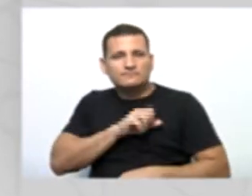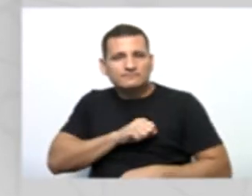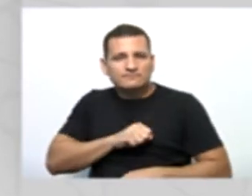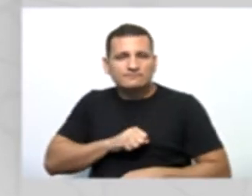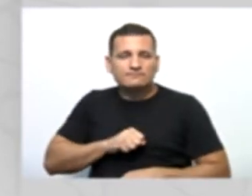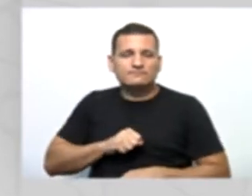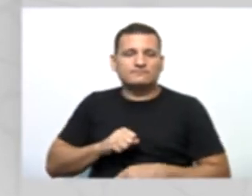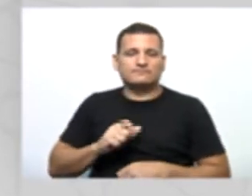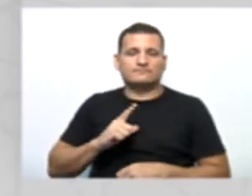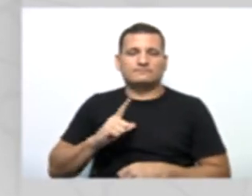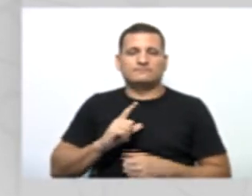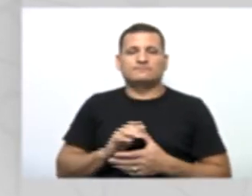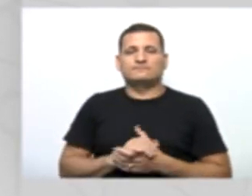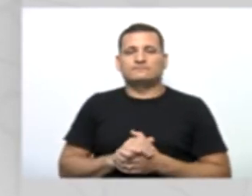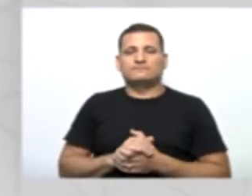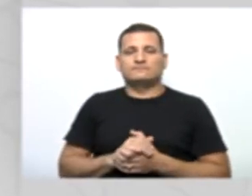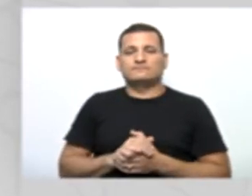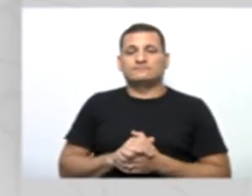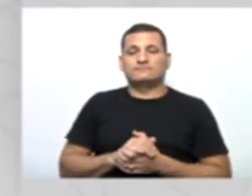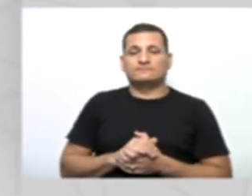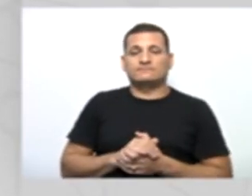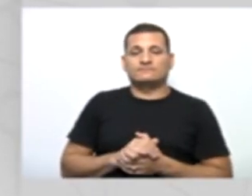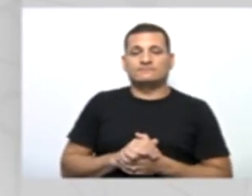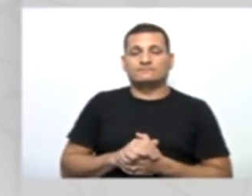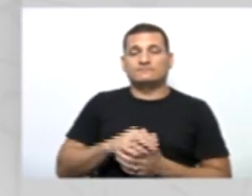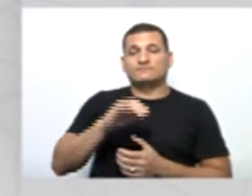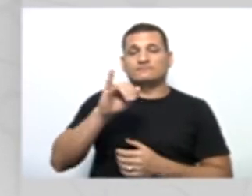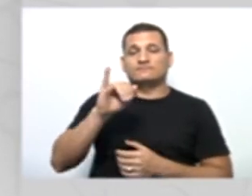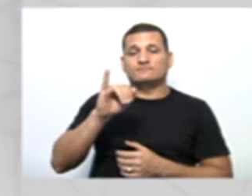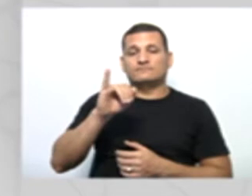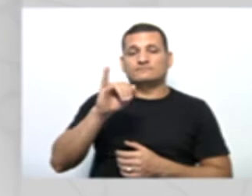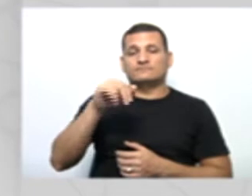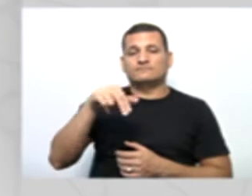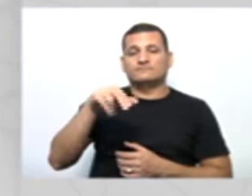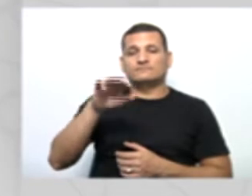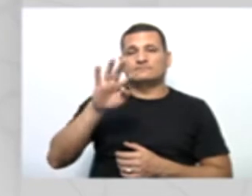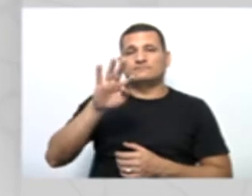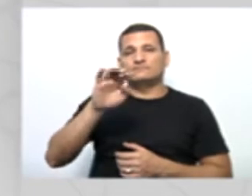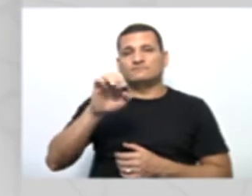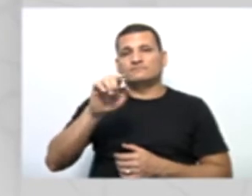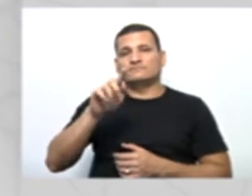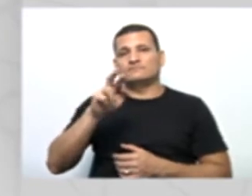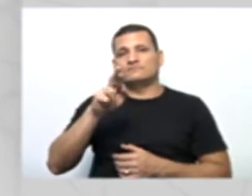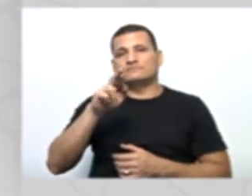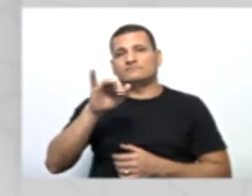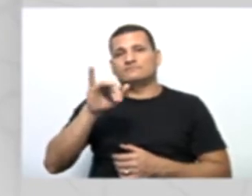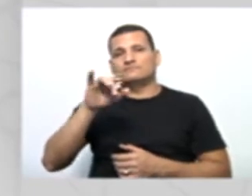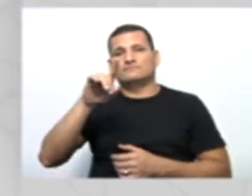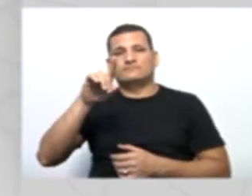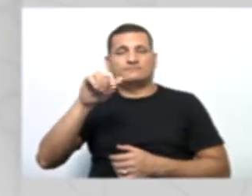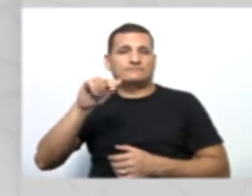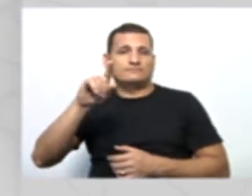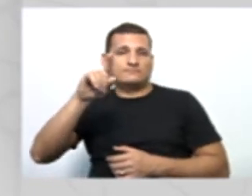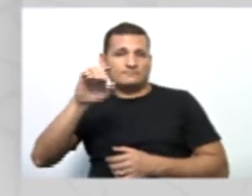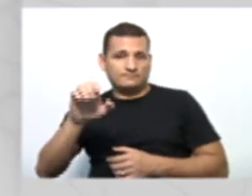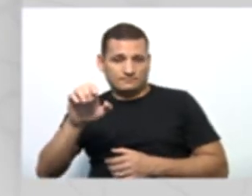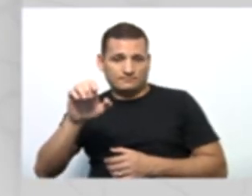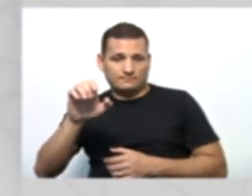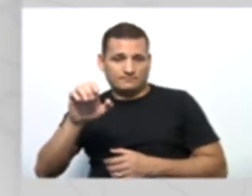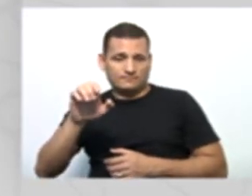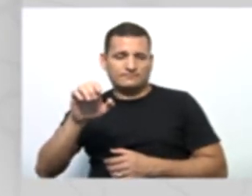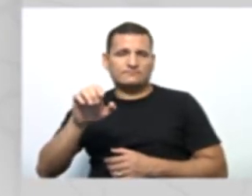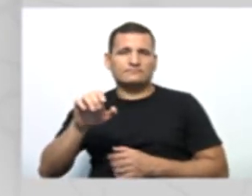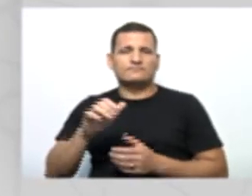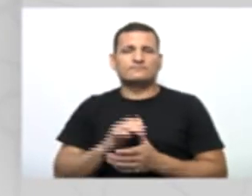delicada. A integridade, a dignidade relativa das ações, das promessas e afirmações,